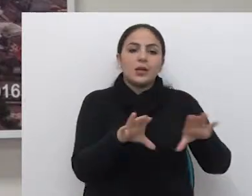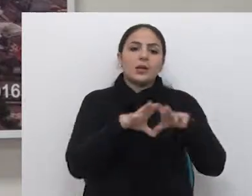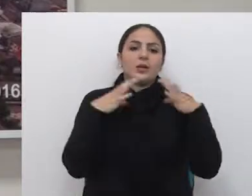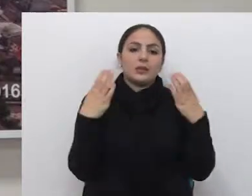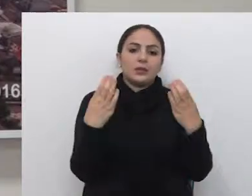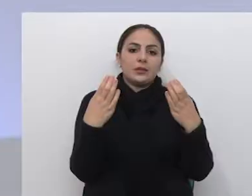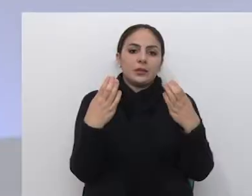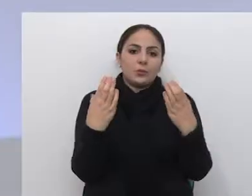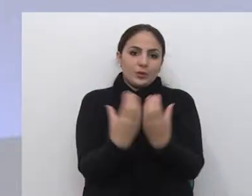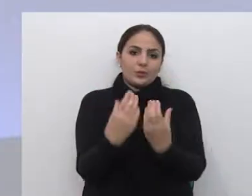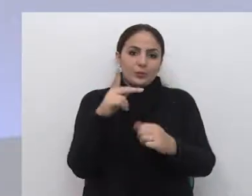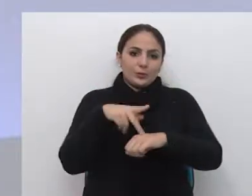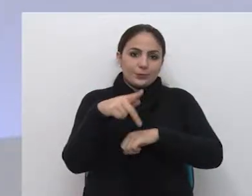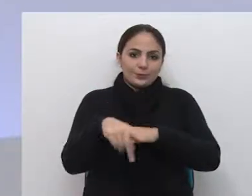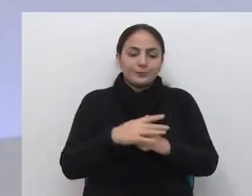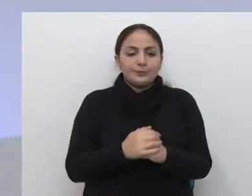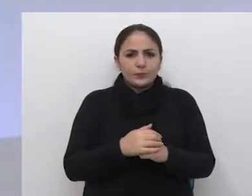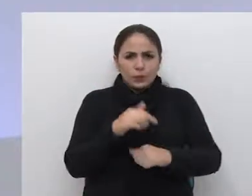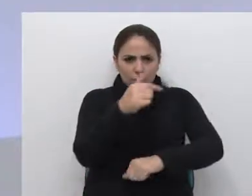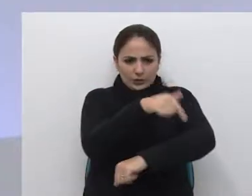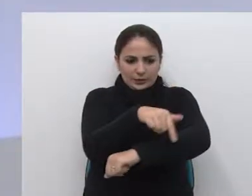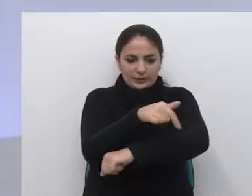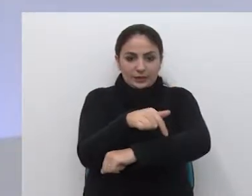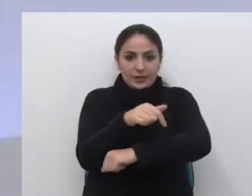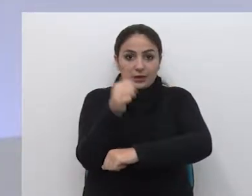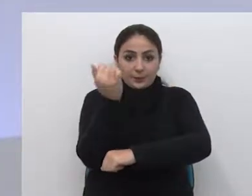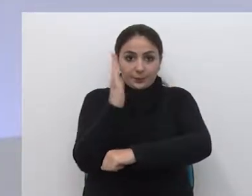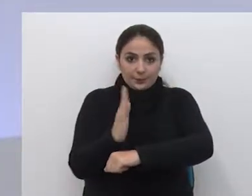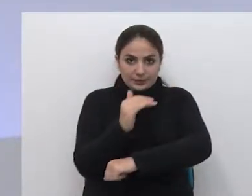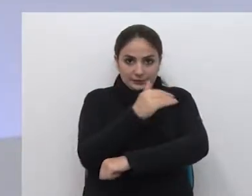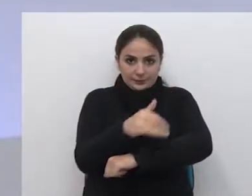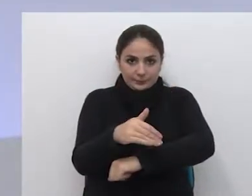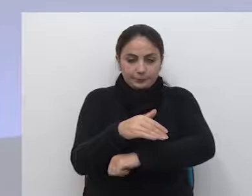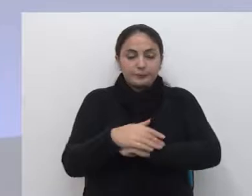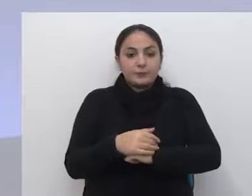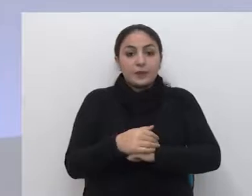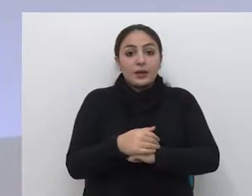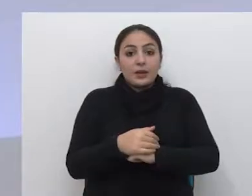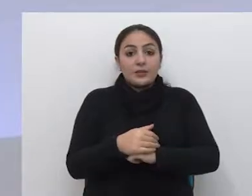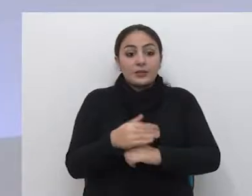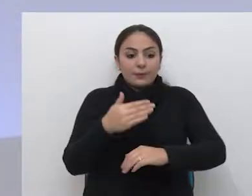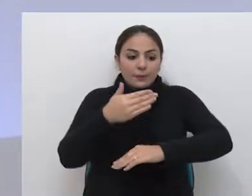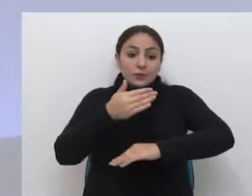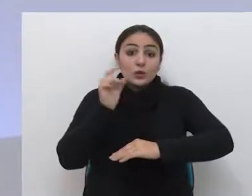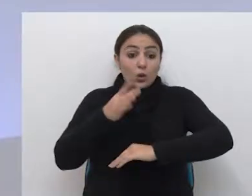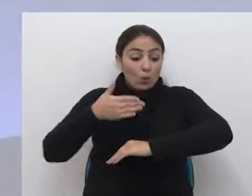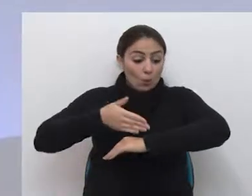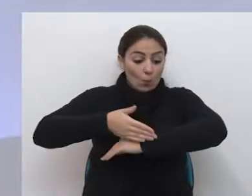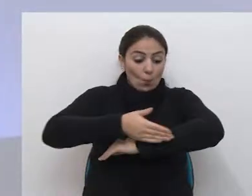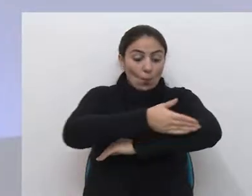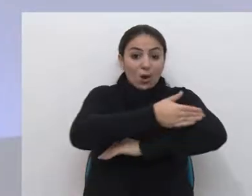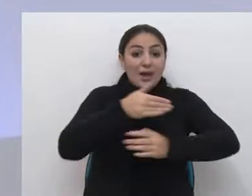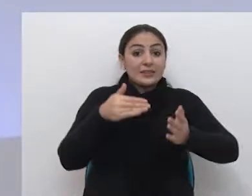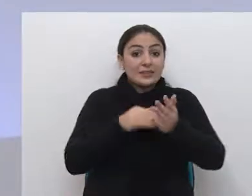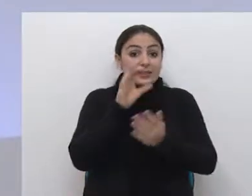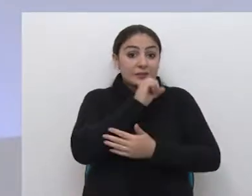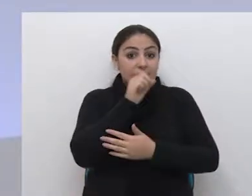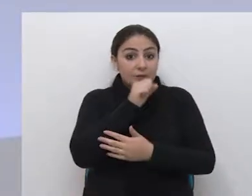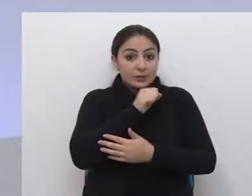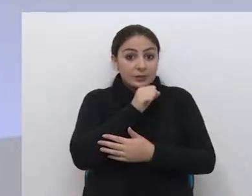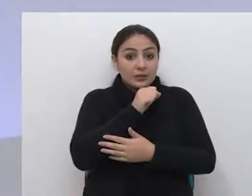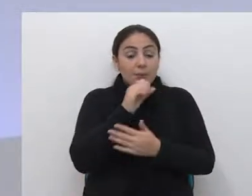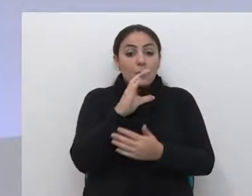sim da comunidade de Passo Fundo. Um trecho da Avenida Brasil ficará interrompido em meia pista até sábado. A rede